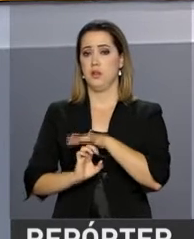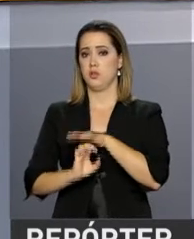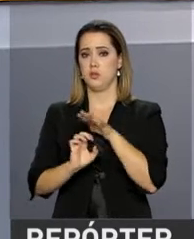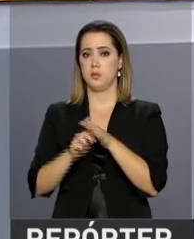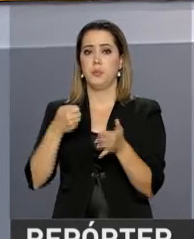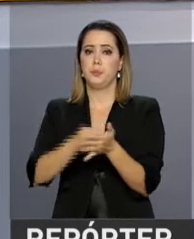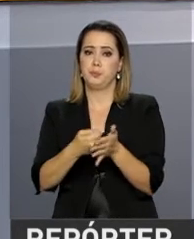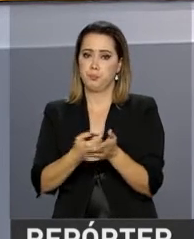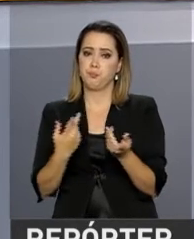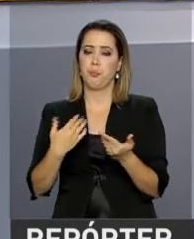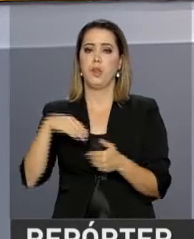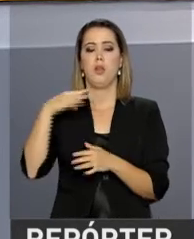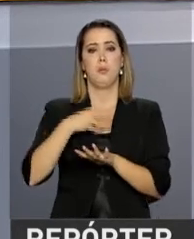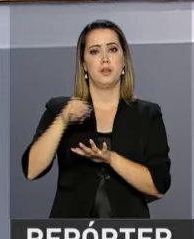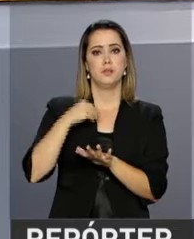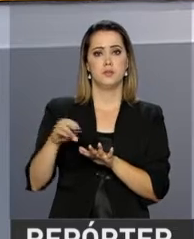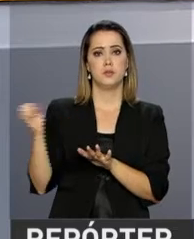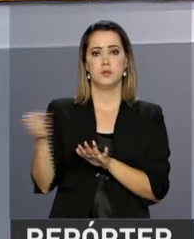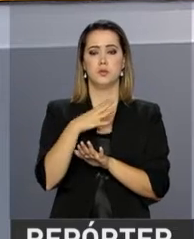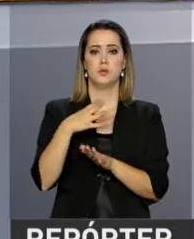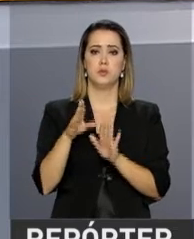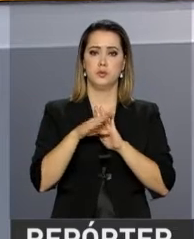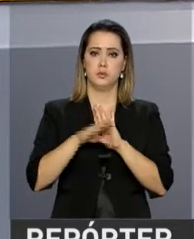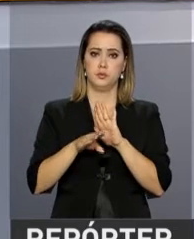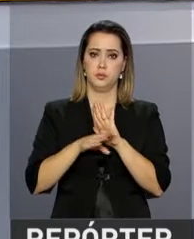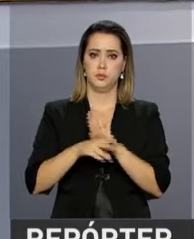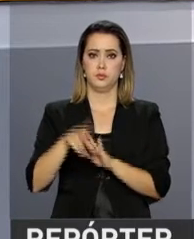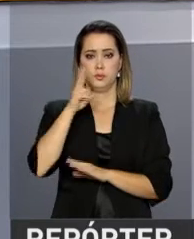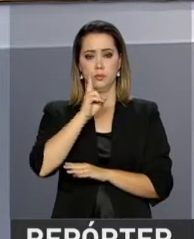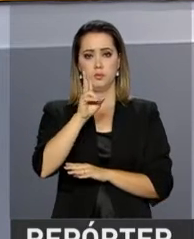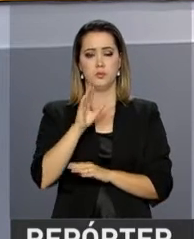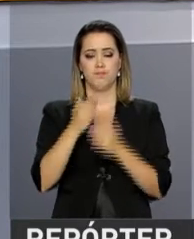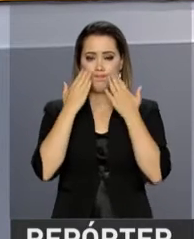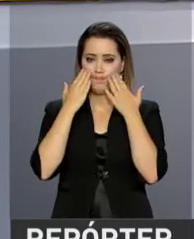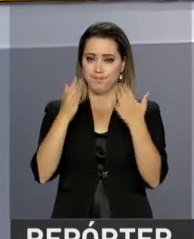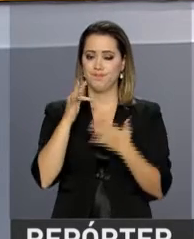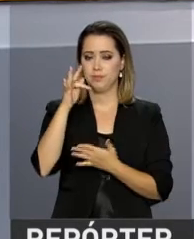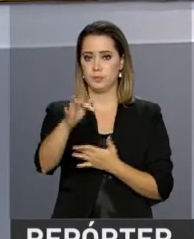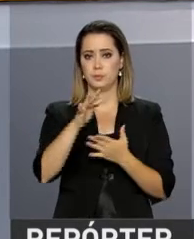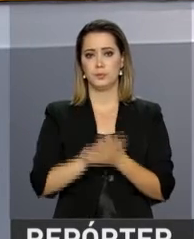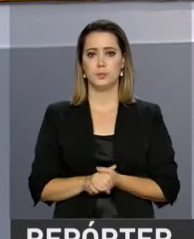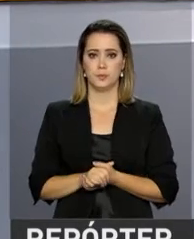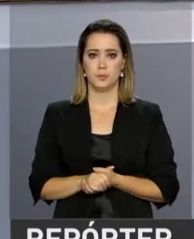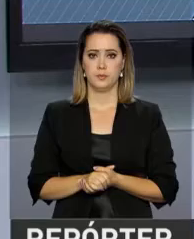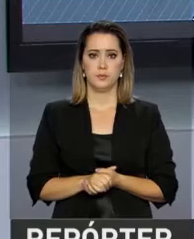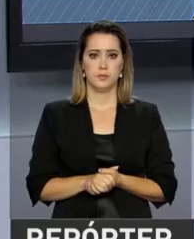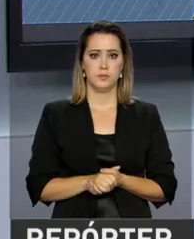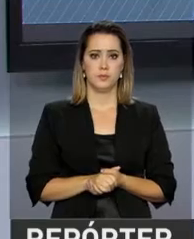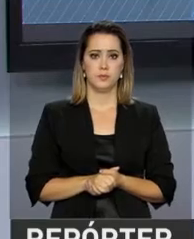mineradoras mais informações sobre o novo programa para a mineração você confere nas nossas próximas edições